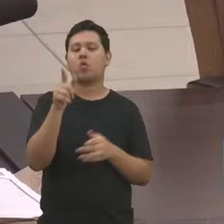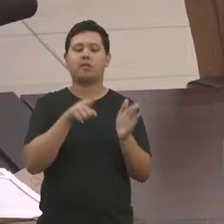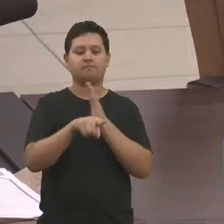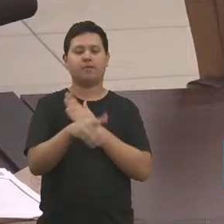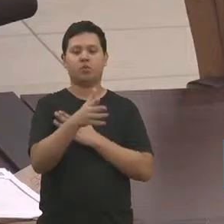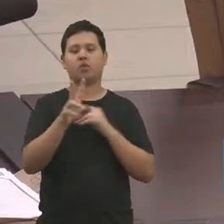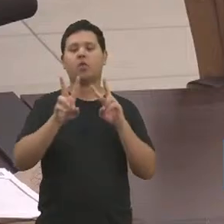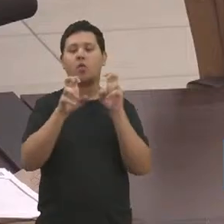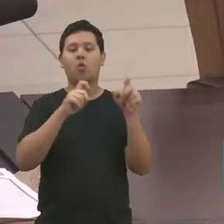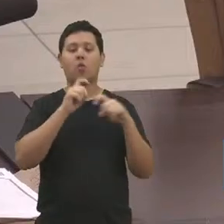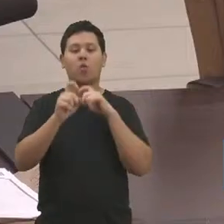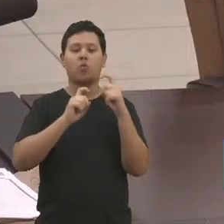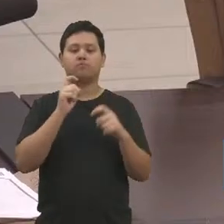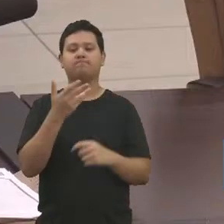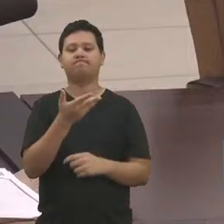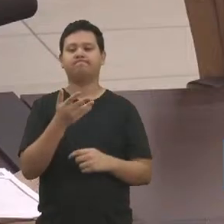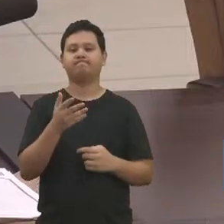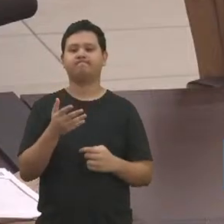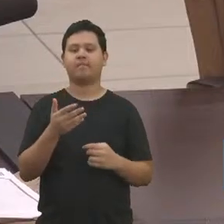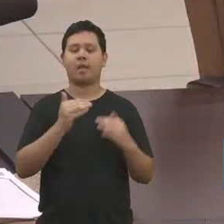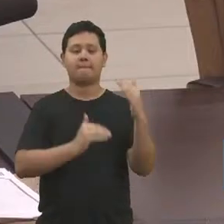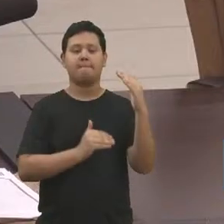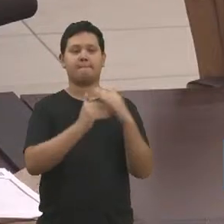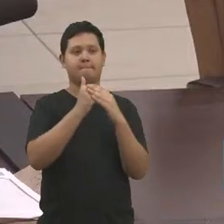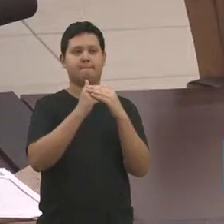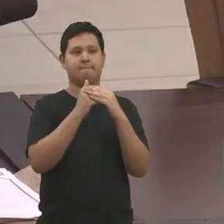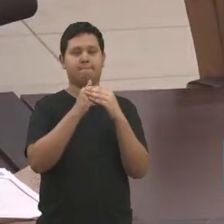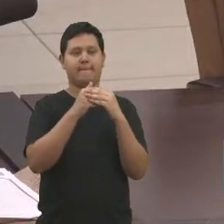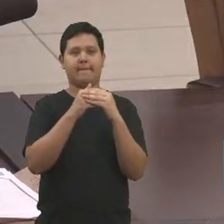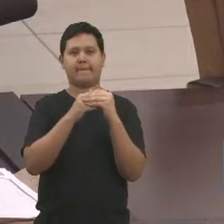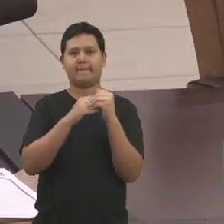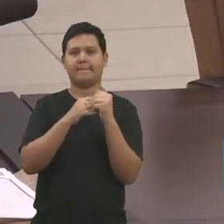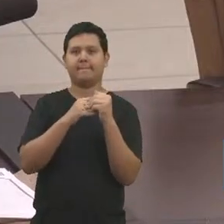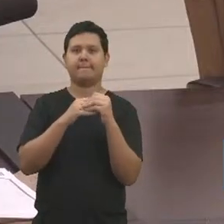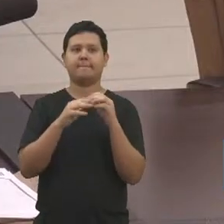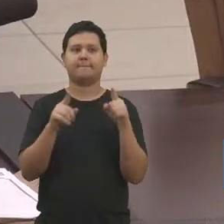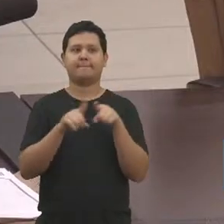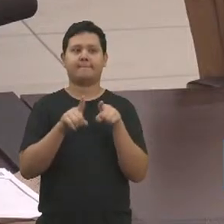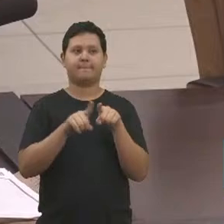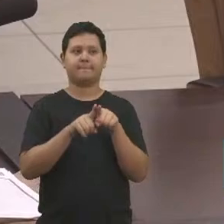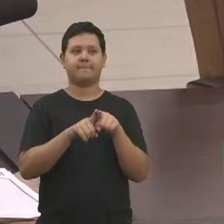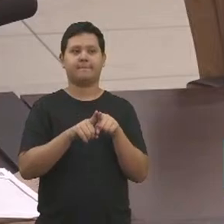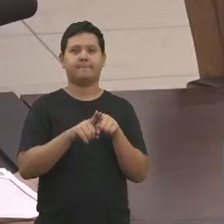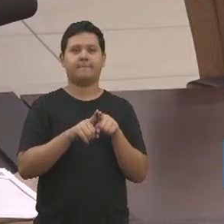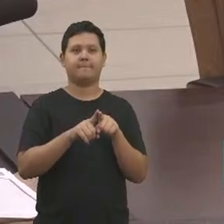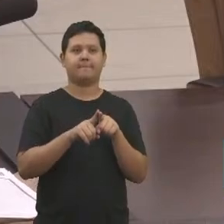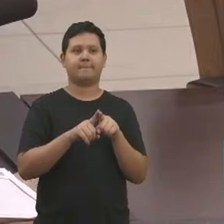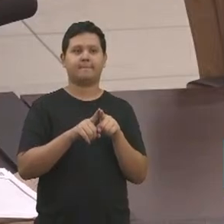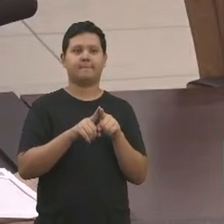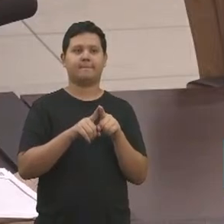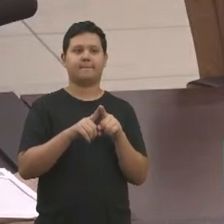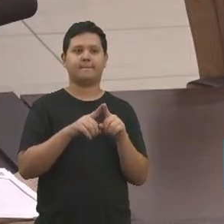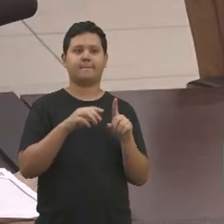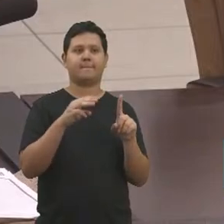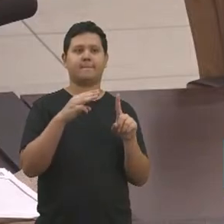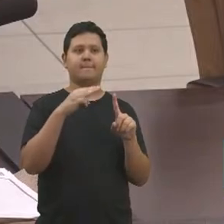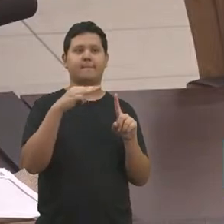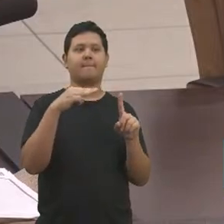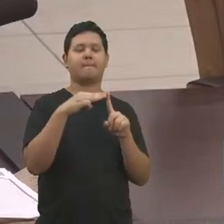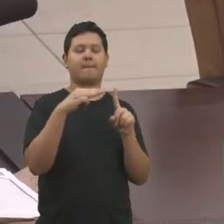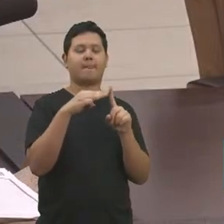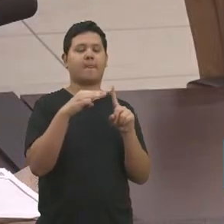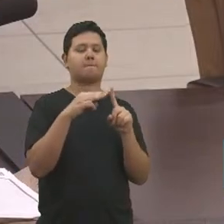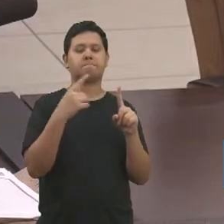relacionado às metas estabelecidas nas receitas. Por que nós não conseguimos, na